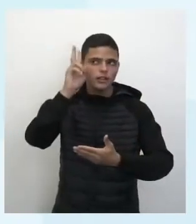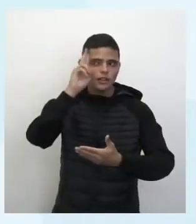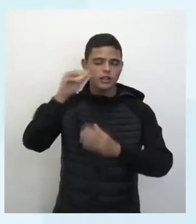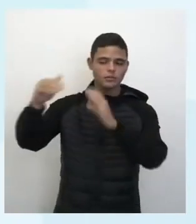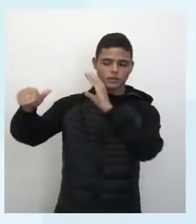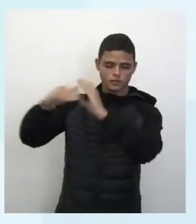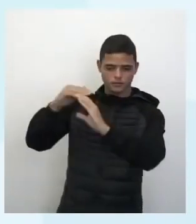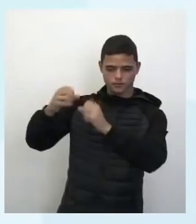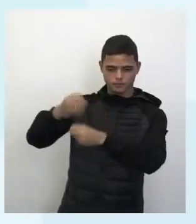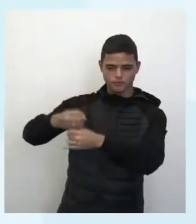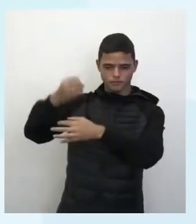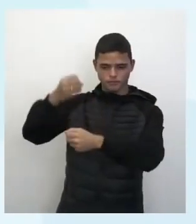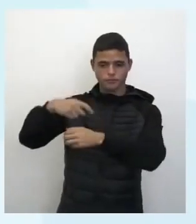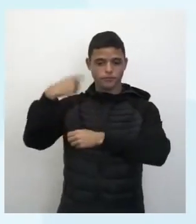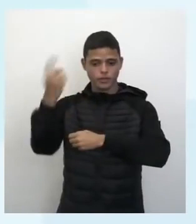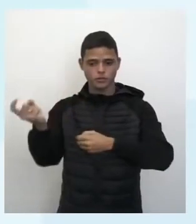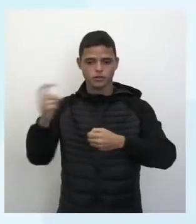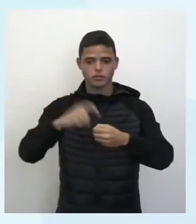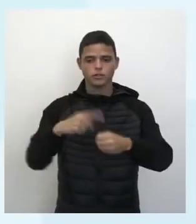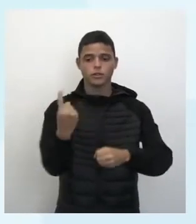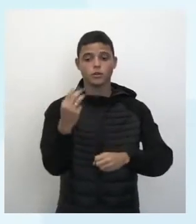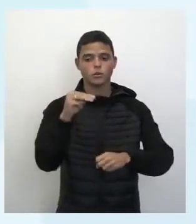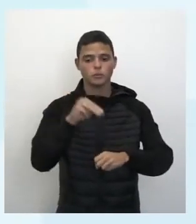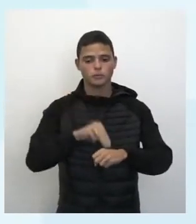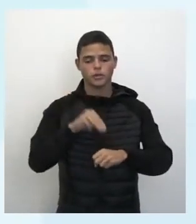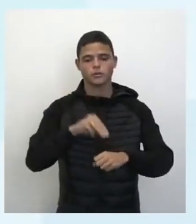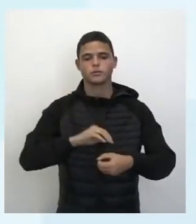fazer a participação no chat, a gente volta em um minuto.